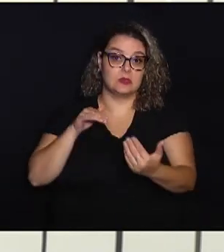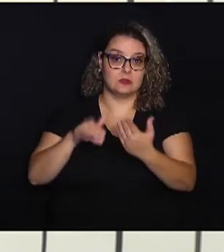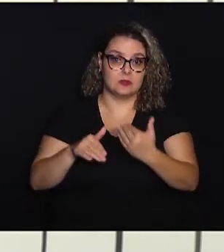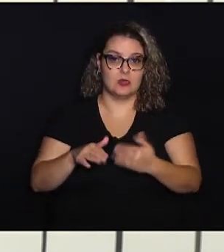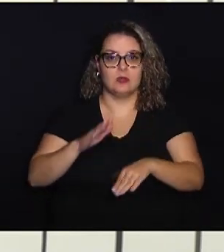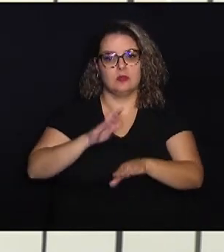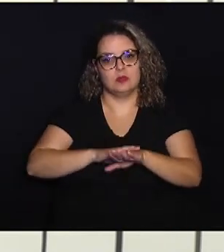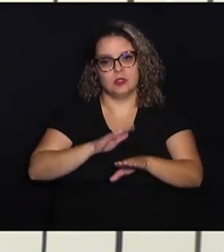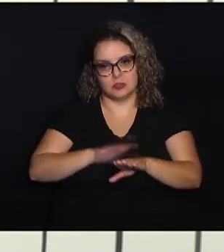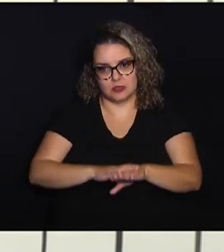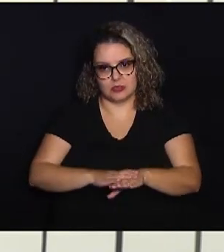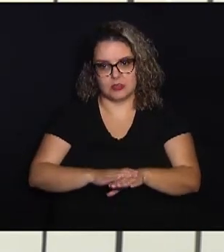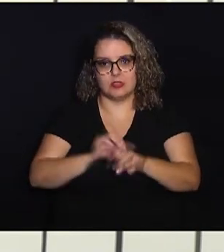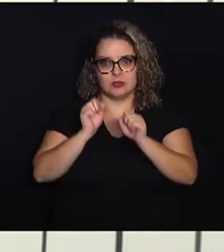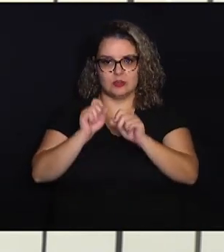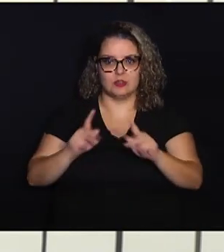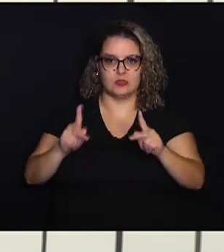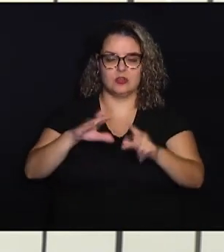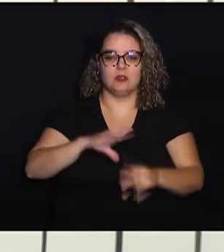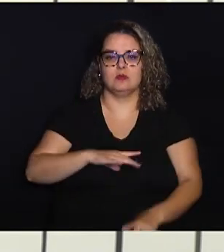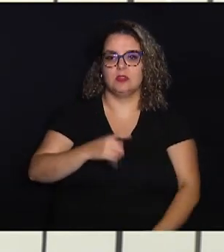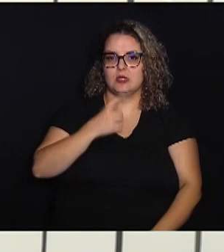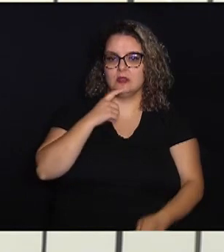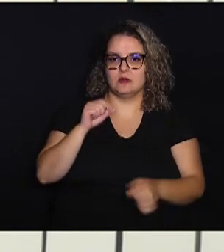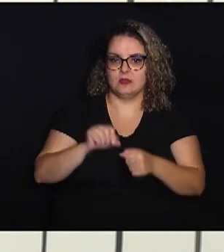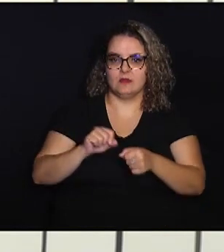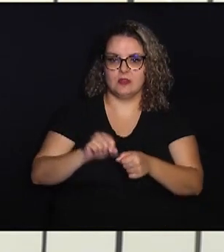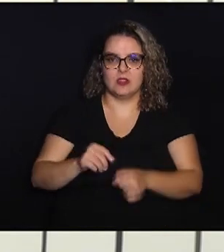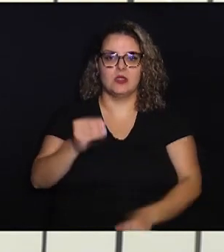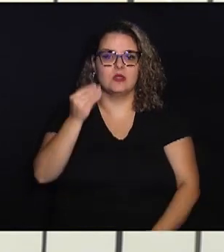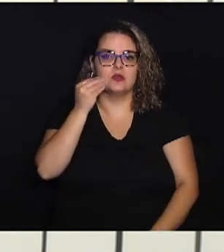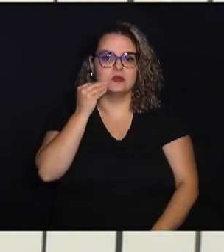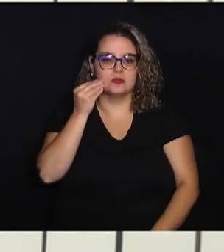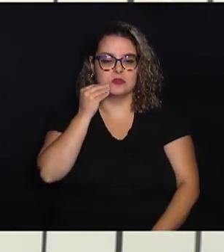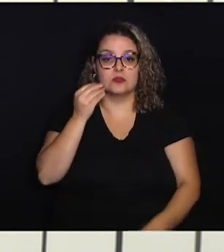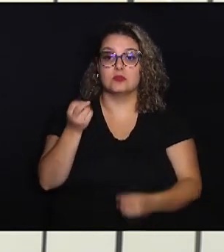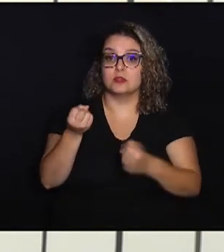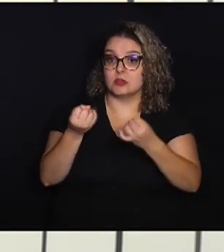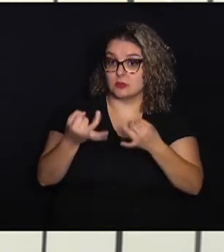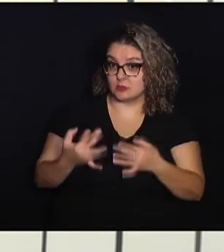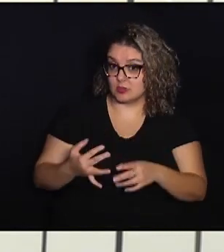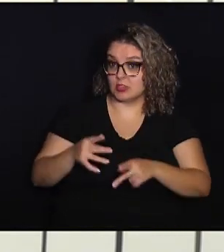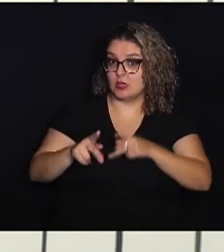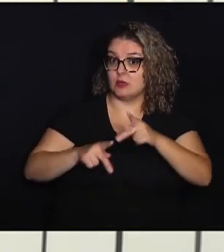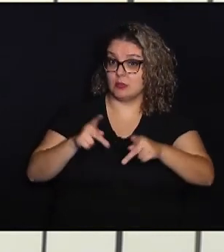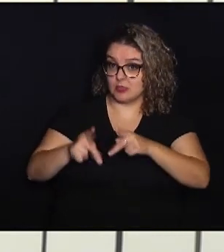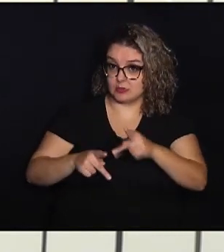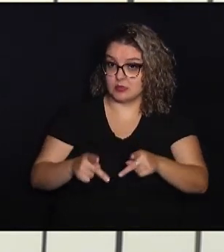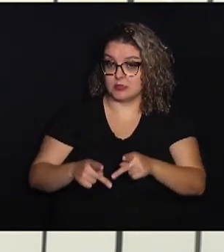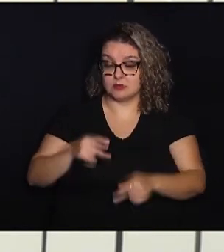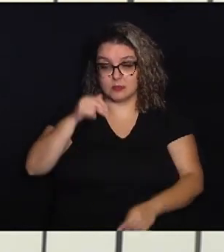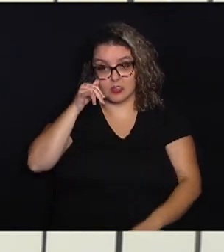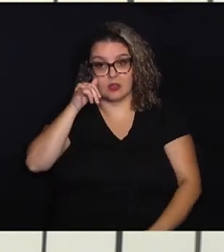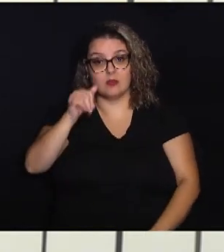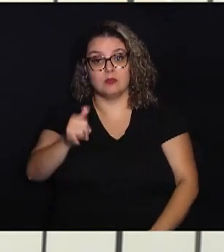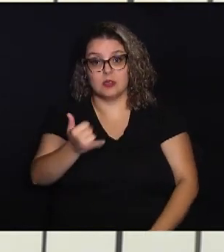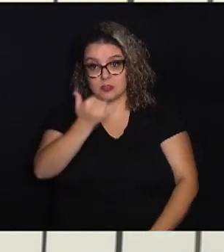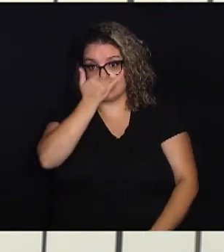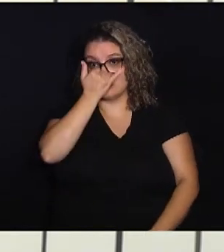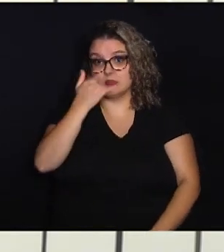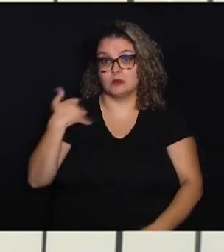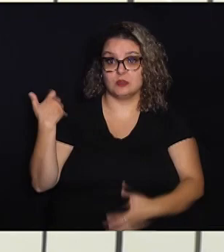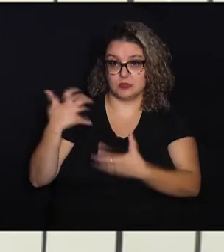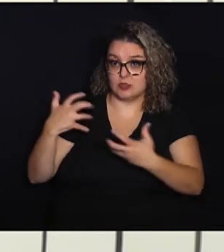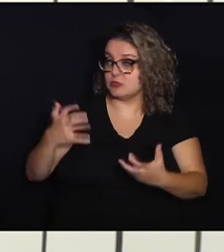ação que aconteceu num shopping da cidade realizou testes para orientar a população na prevenção de acidentes com